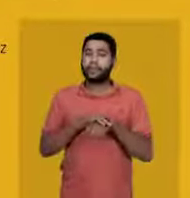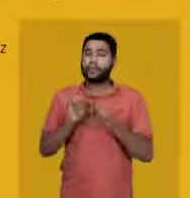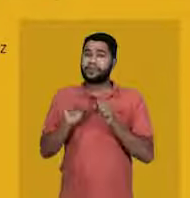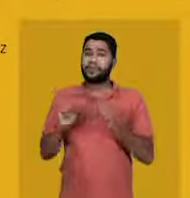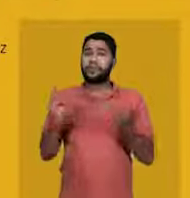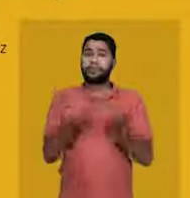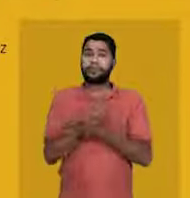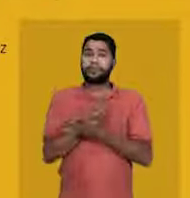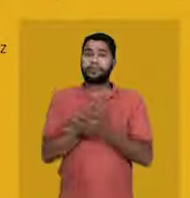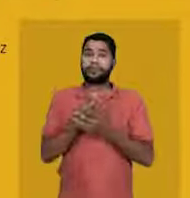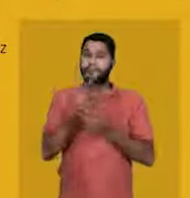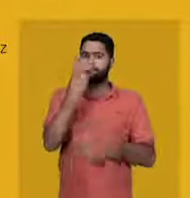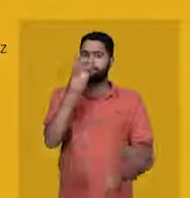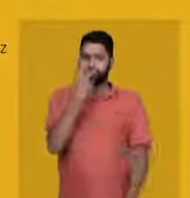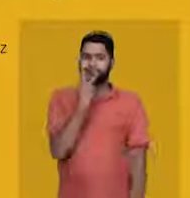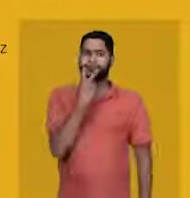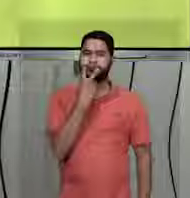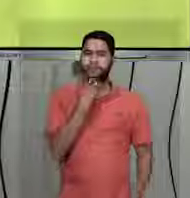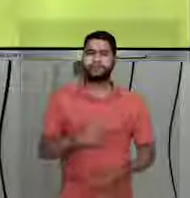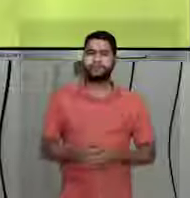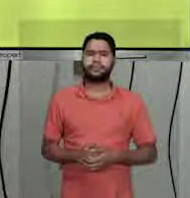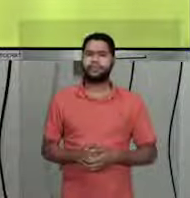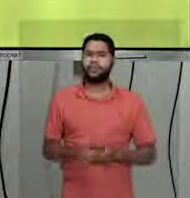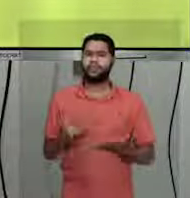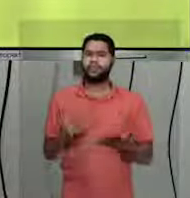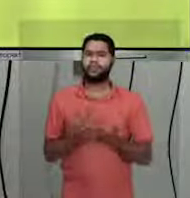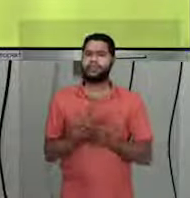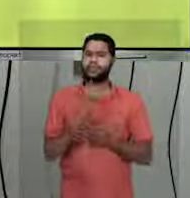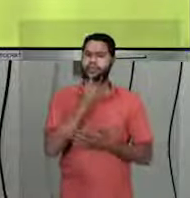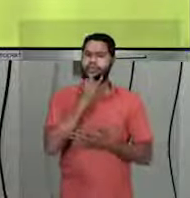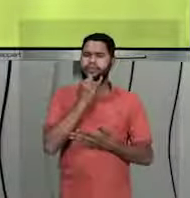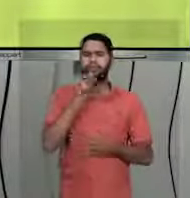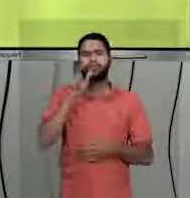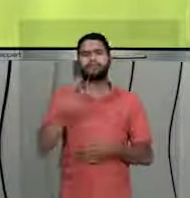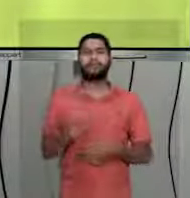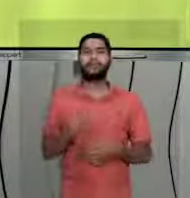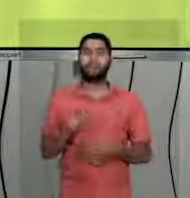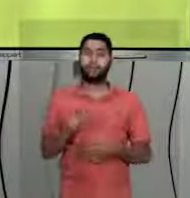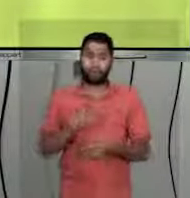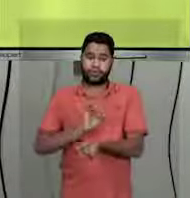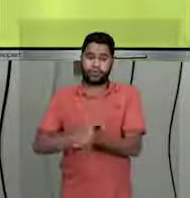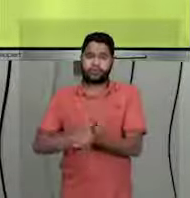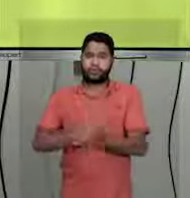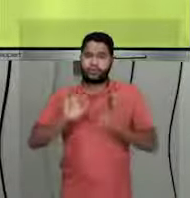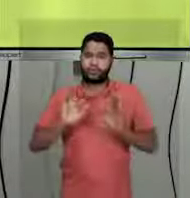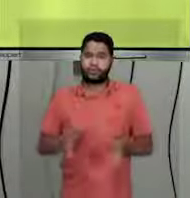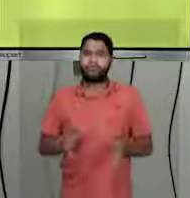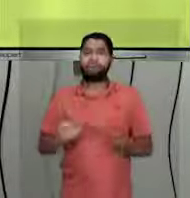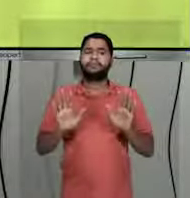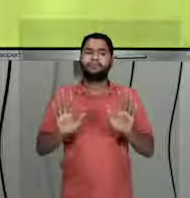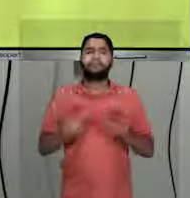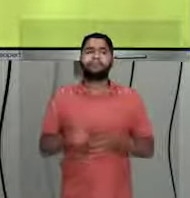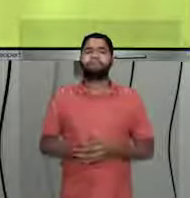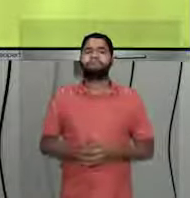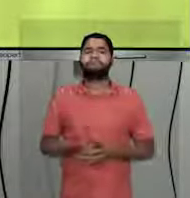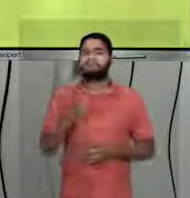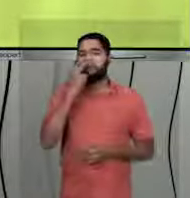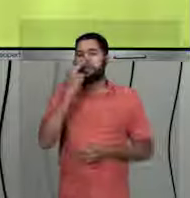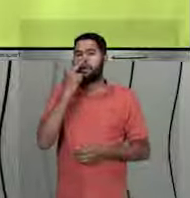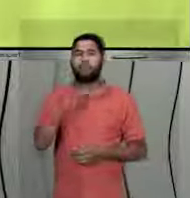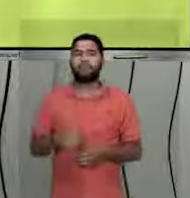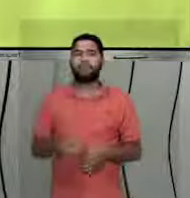perda permanente de visão. O que acontece, gente? Se a pessoa tiver diabetes, mas for um diabetes